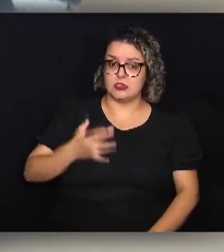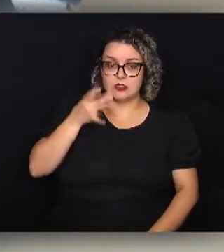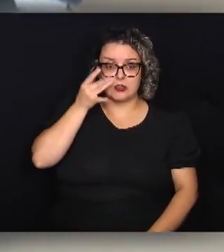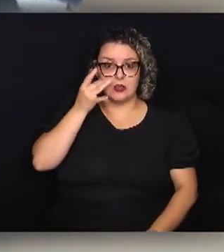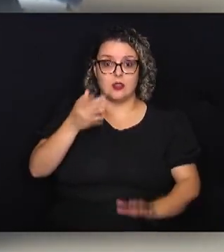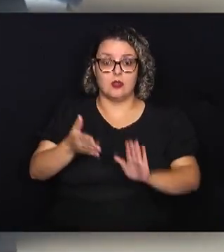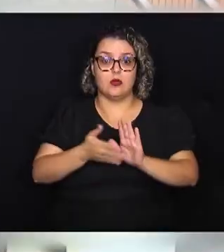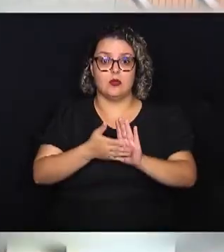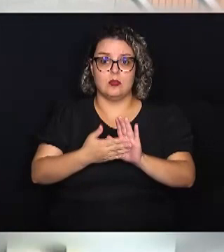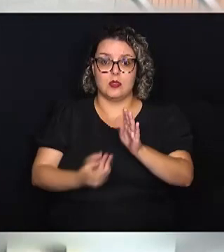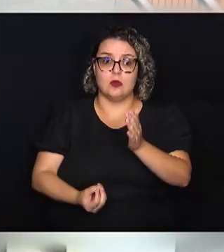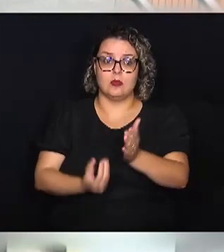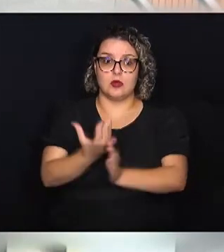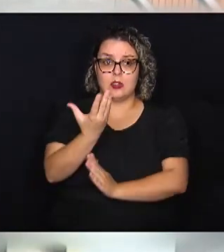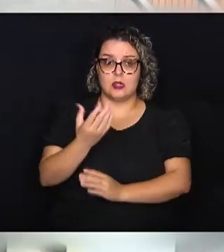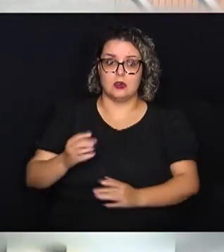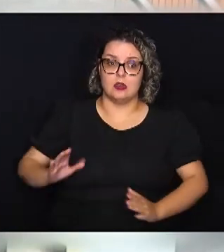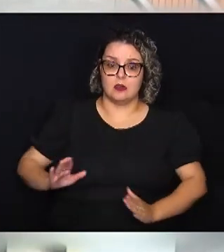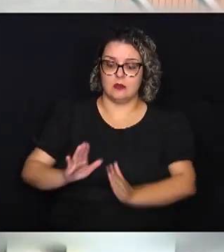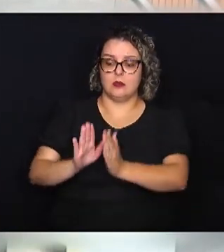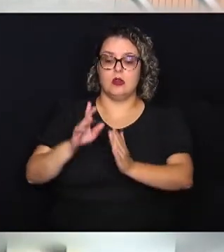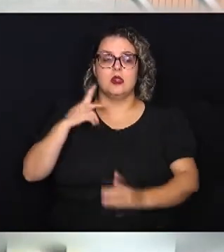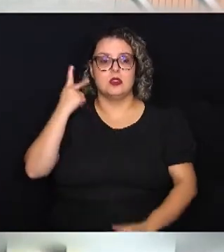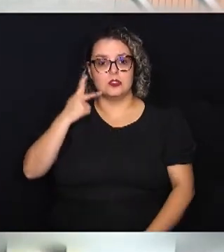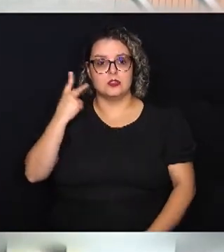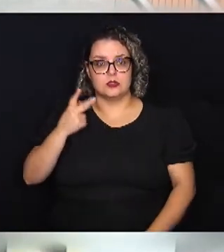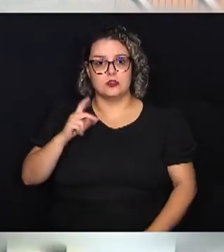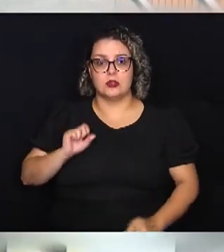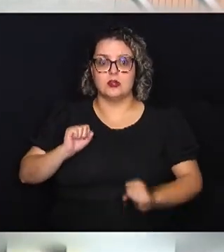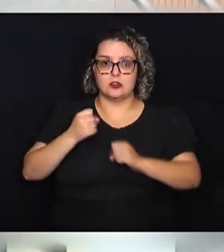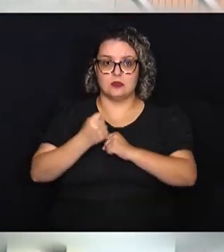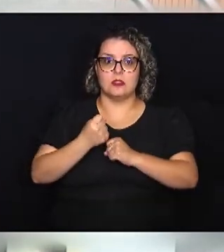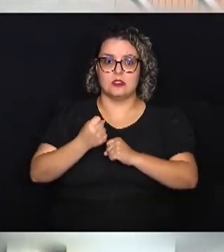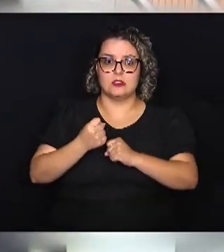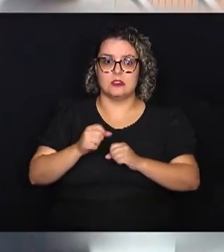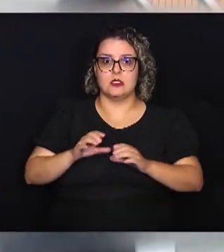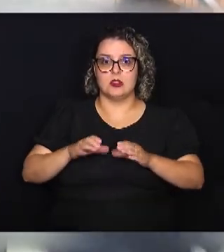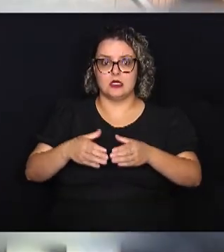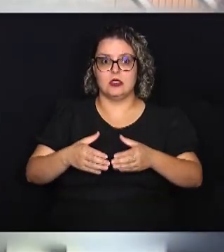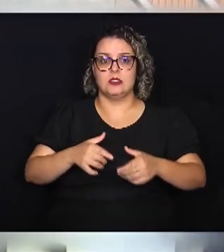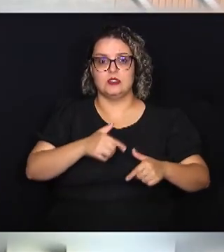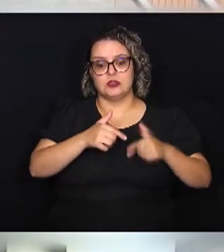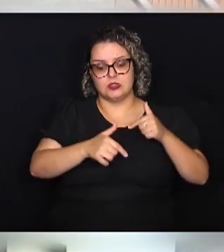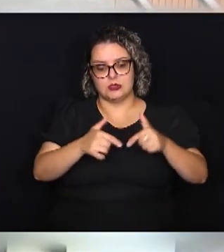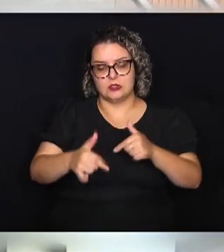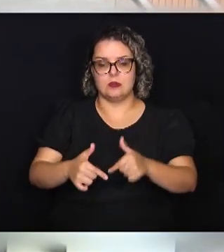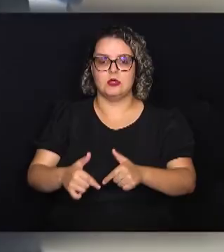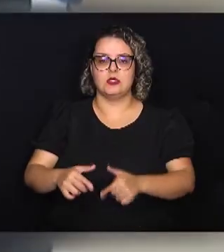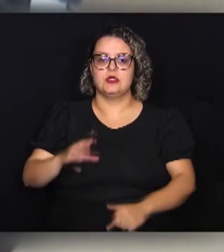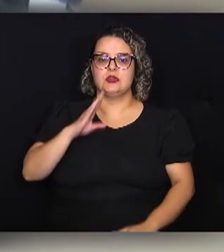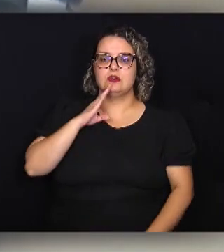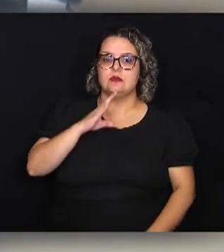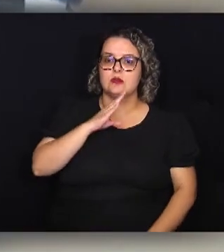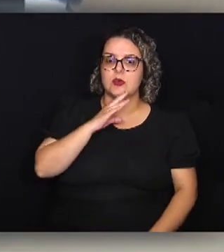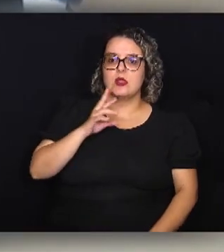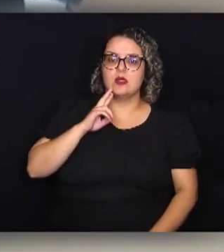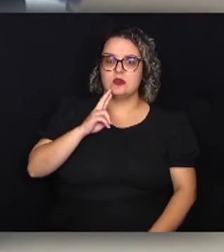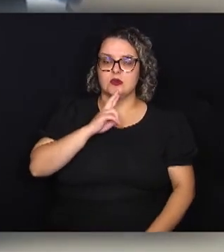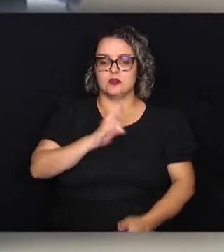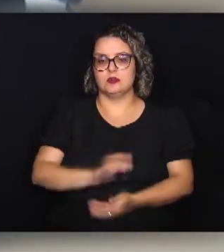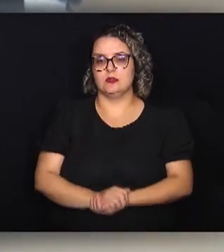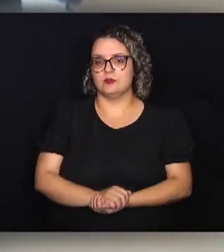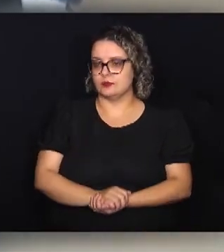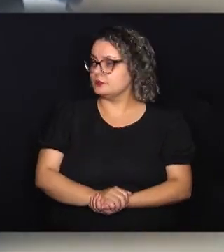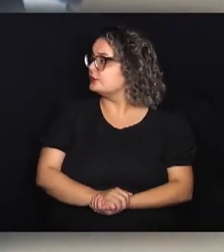a criação de uma frente parlamentar em defesa da categoria de trabalhadores de bares e restaurantes. Nós tivemos uma